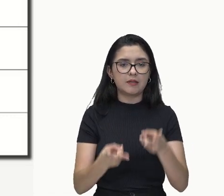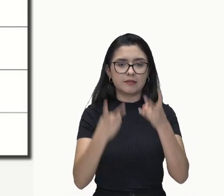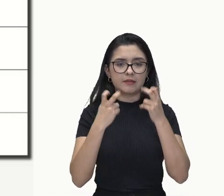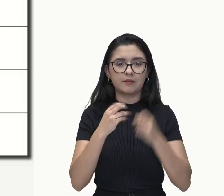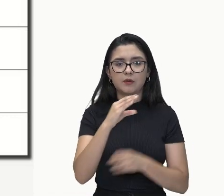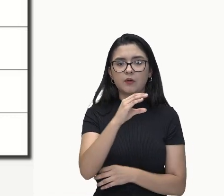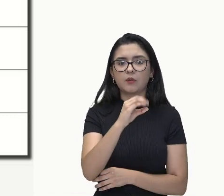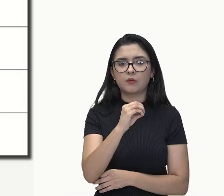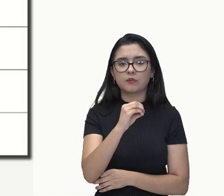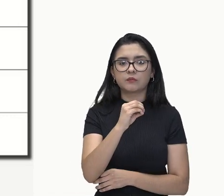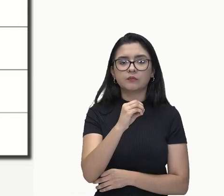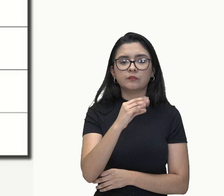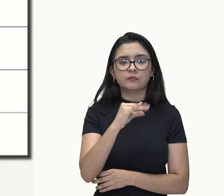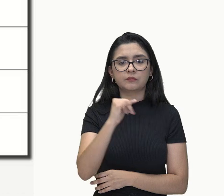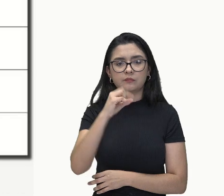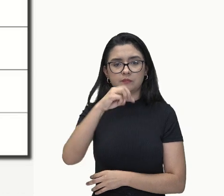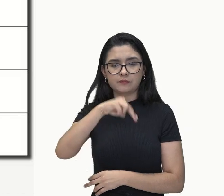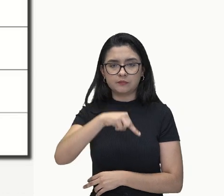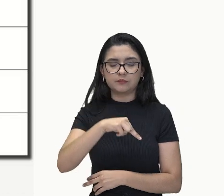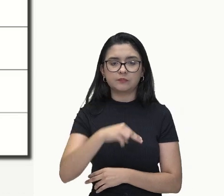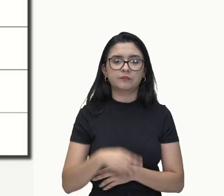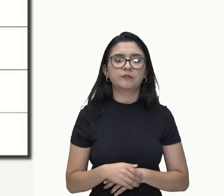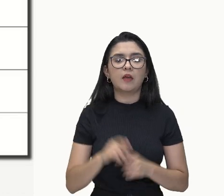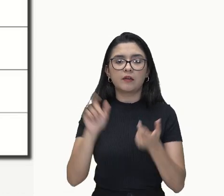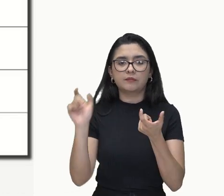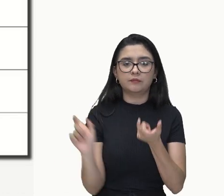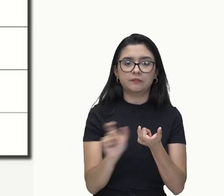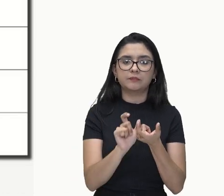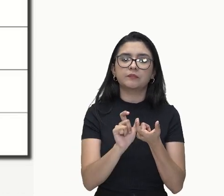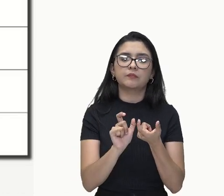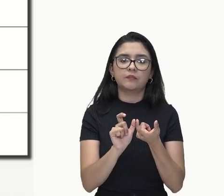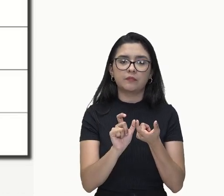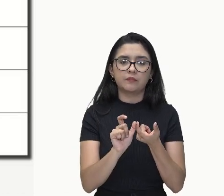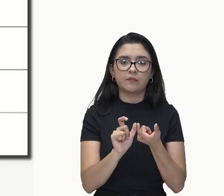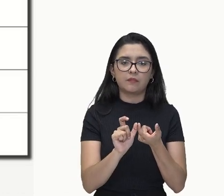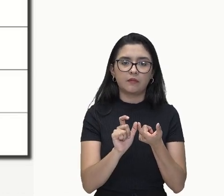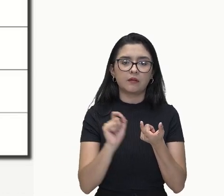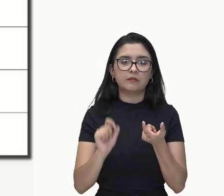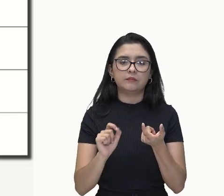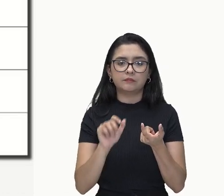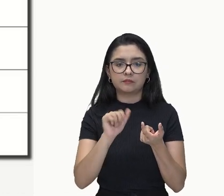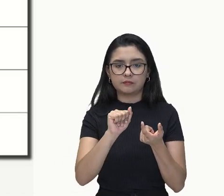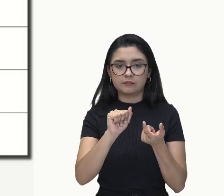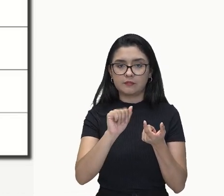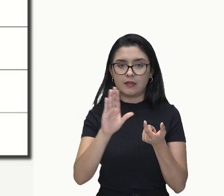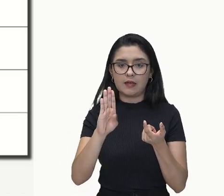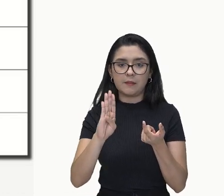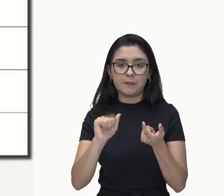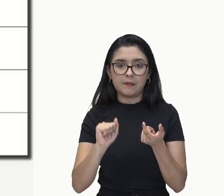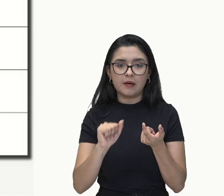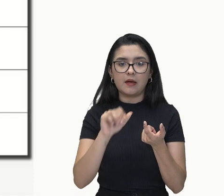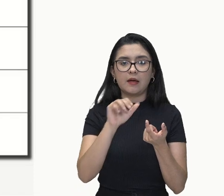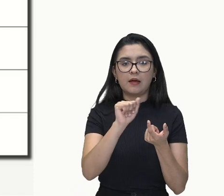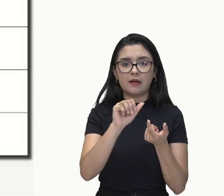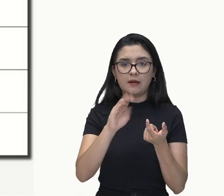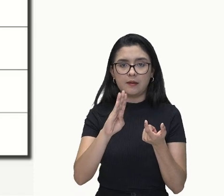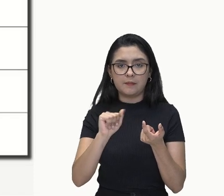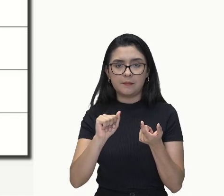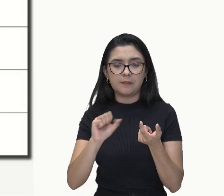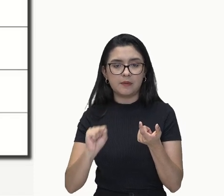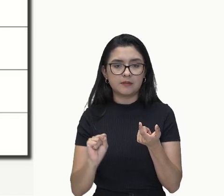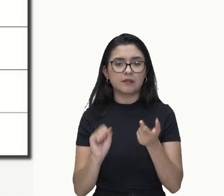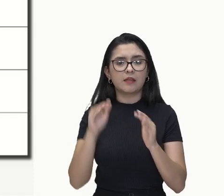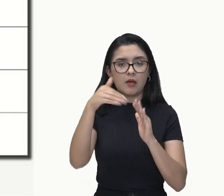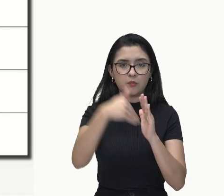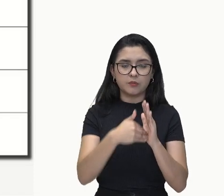você acrescenta a raiz, nós acrescentamos a desinência, aba, abas, até o final, aban. Então,